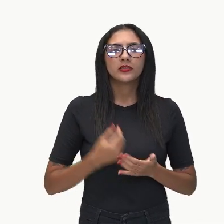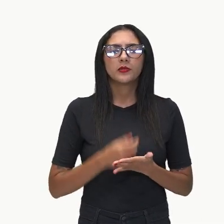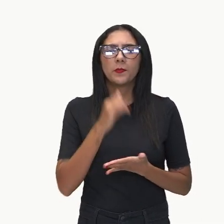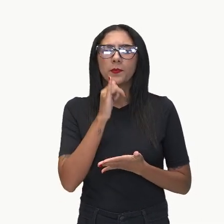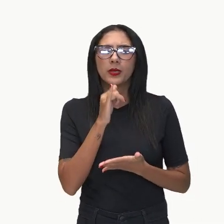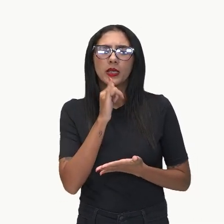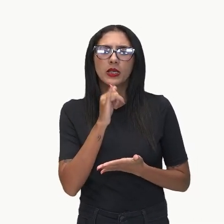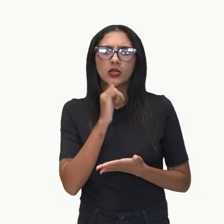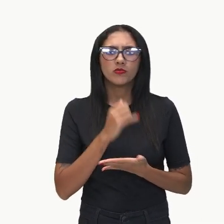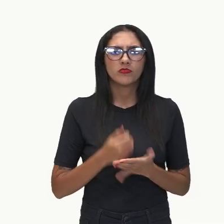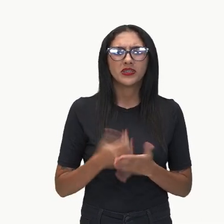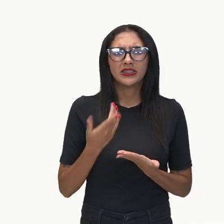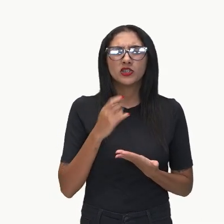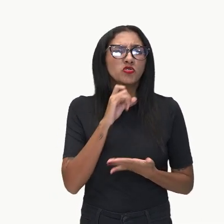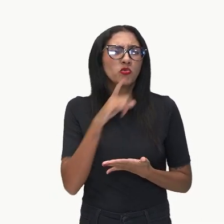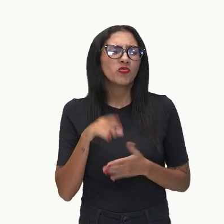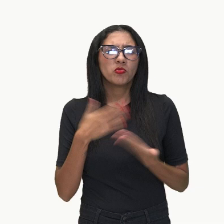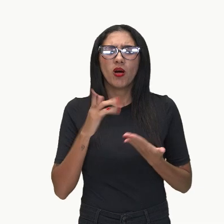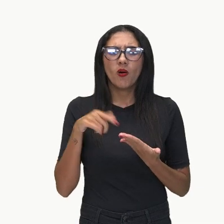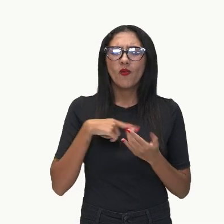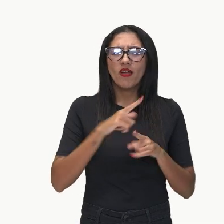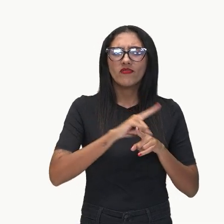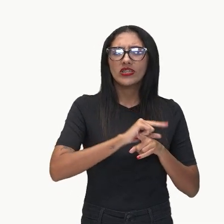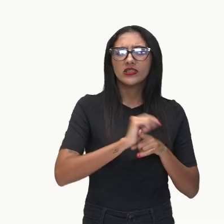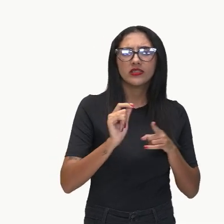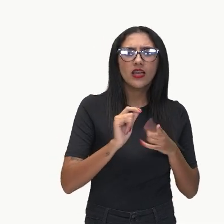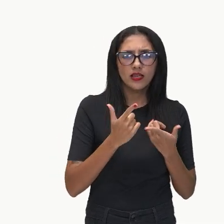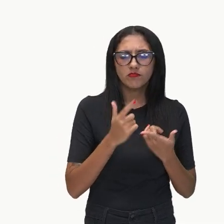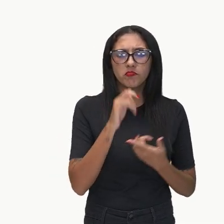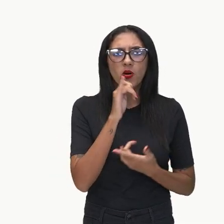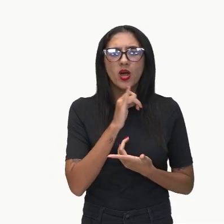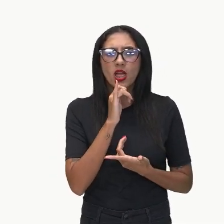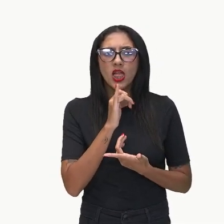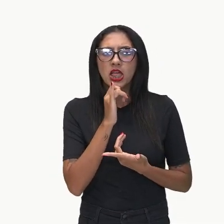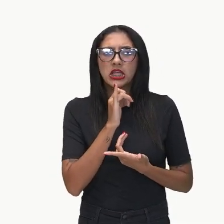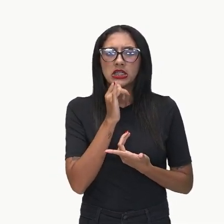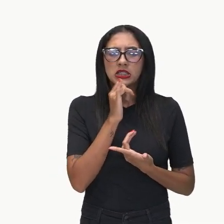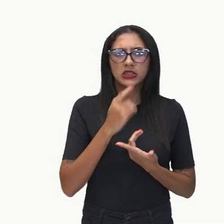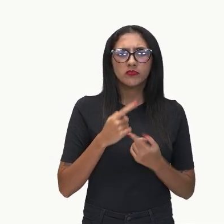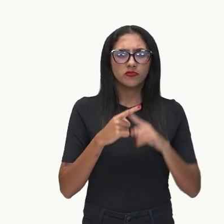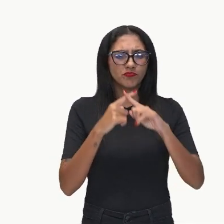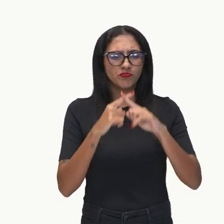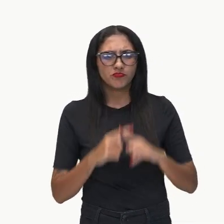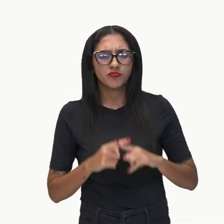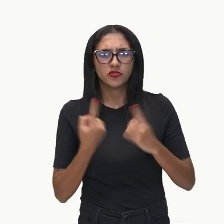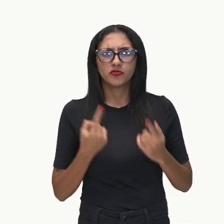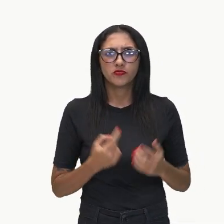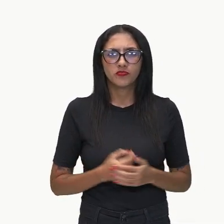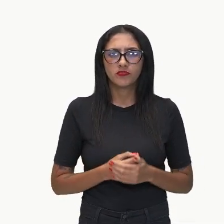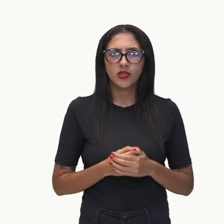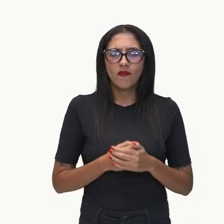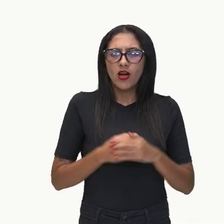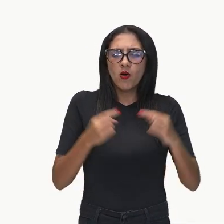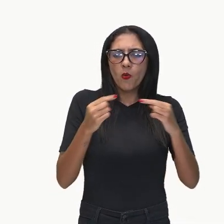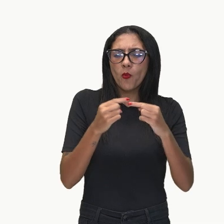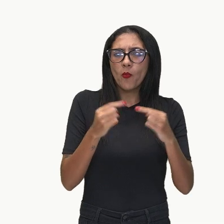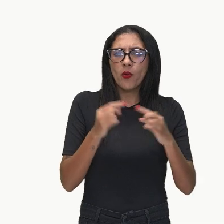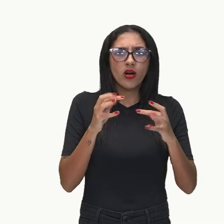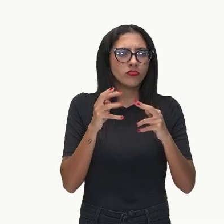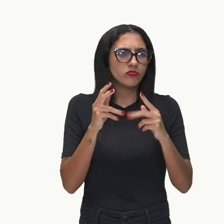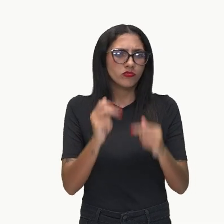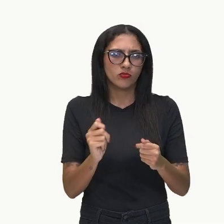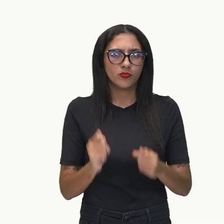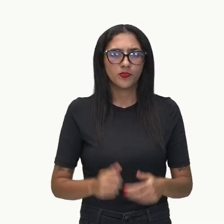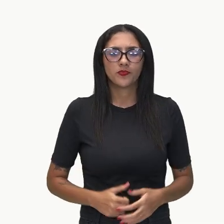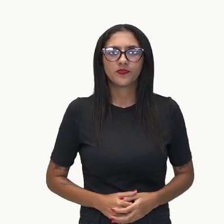de quem ganharia o conflito. É como se fosse um momento ali em que o jogo estava empatado, né? E aí a gente